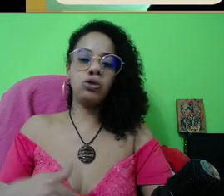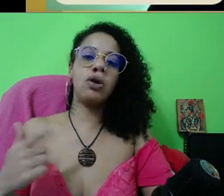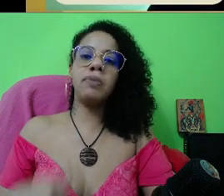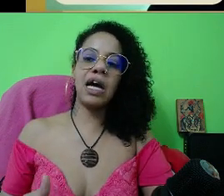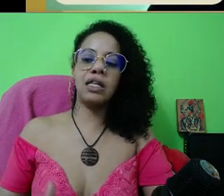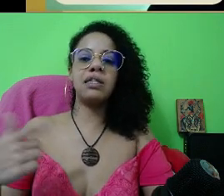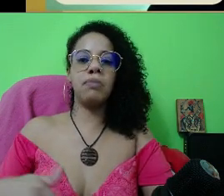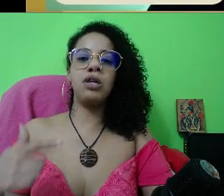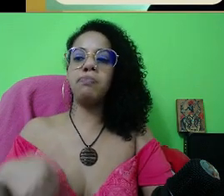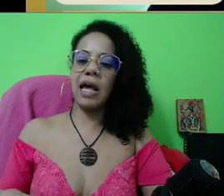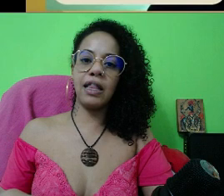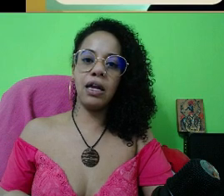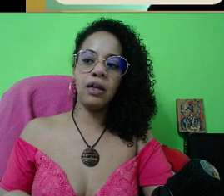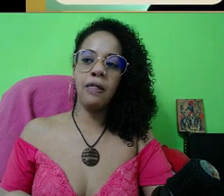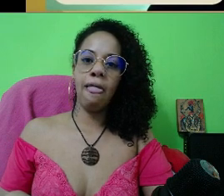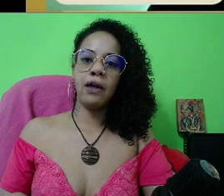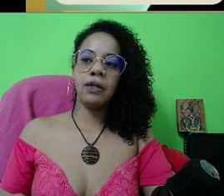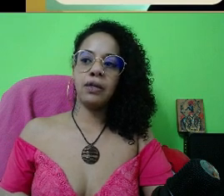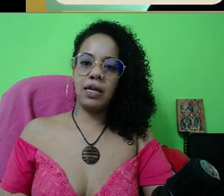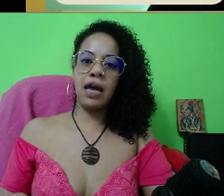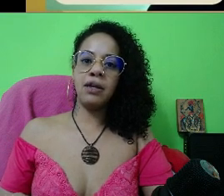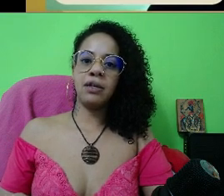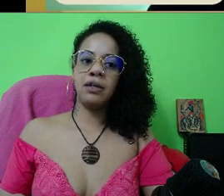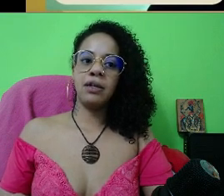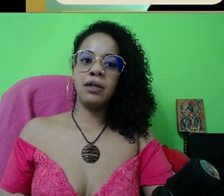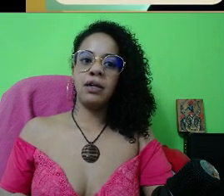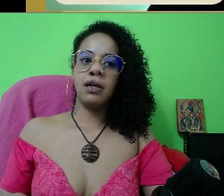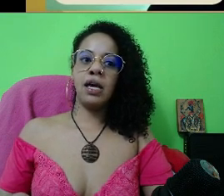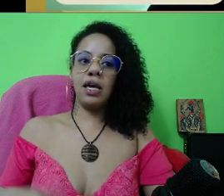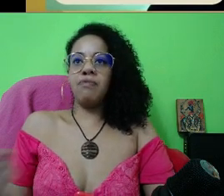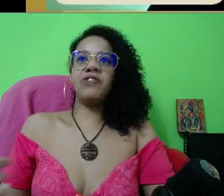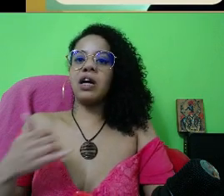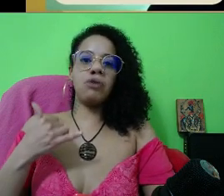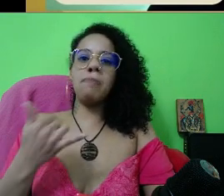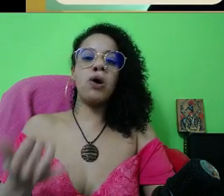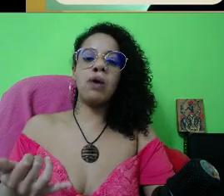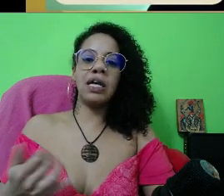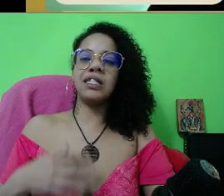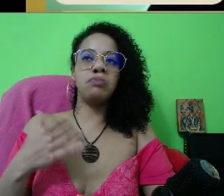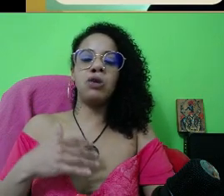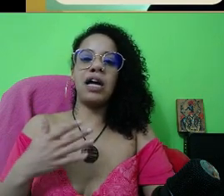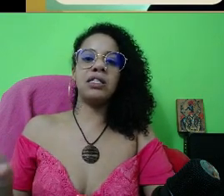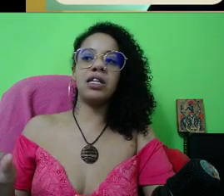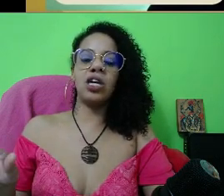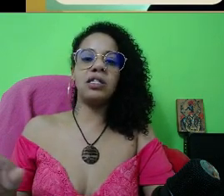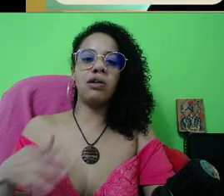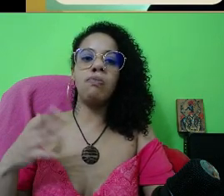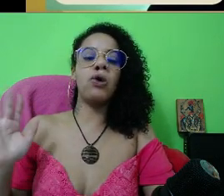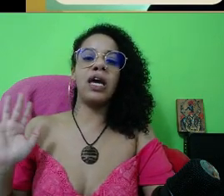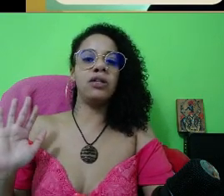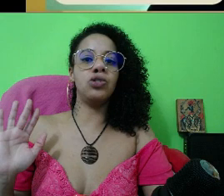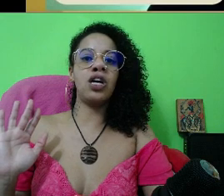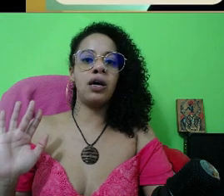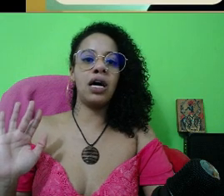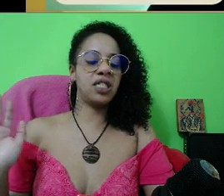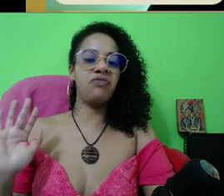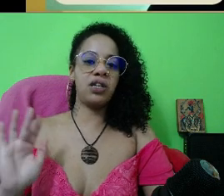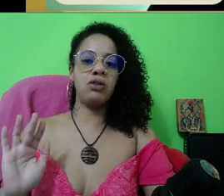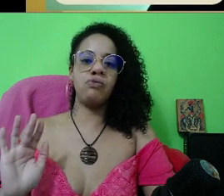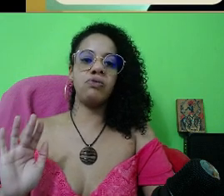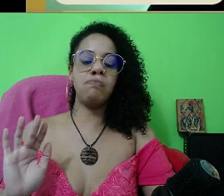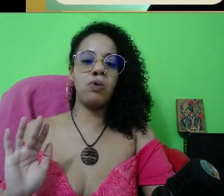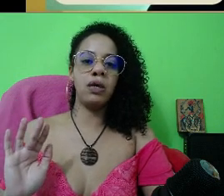porque eu não sou obrigada a ser manipulada né e ficar numa boa essas mulheres Elas já estão morrendo já